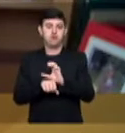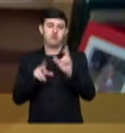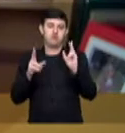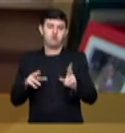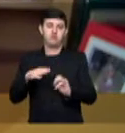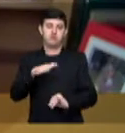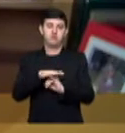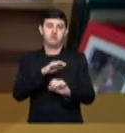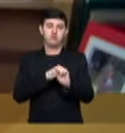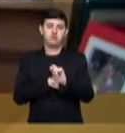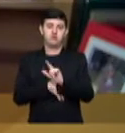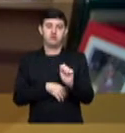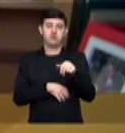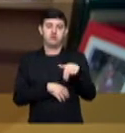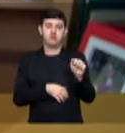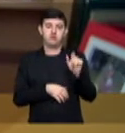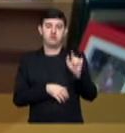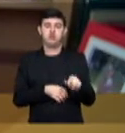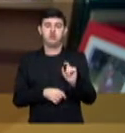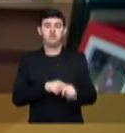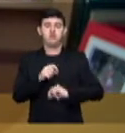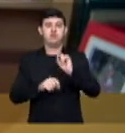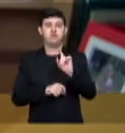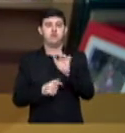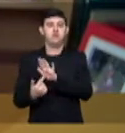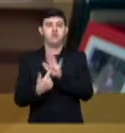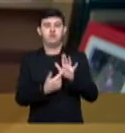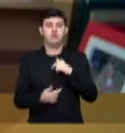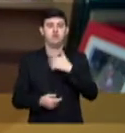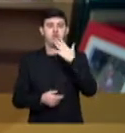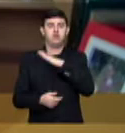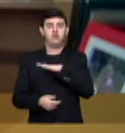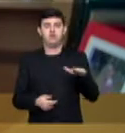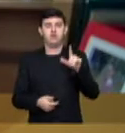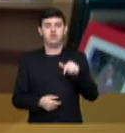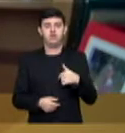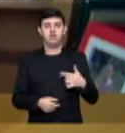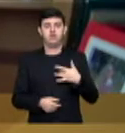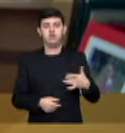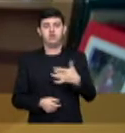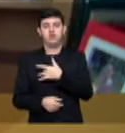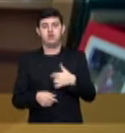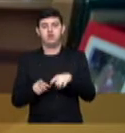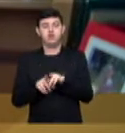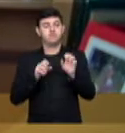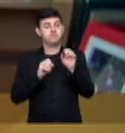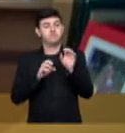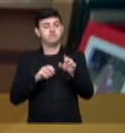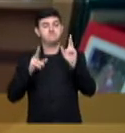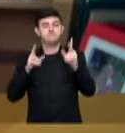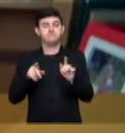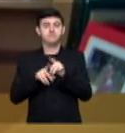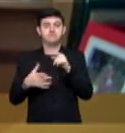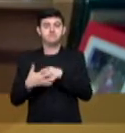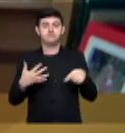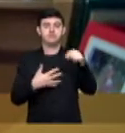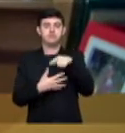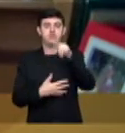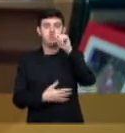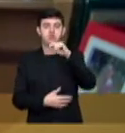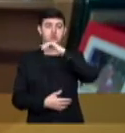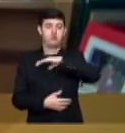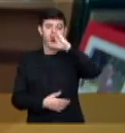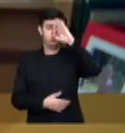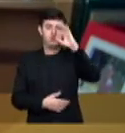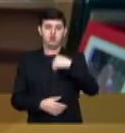Instituto Alana, que coloca a infância, a saúde, a educação com prioridade absoluta e